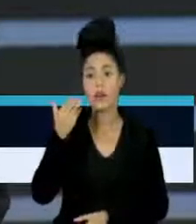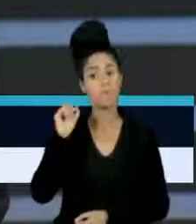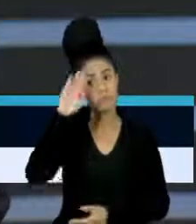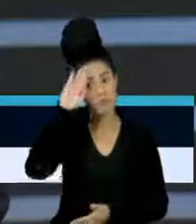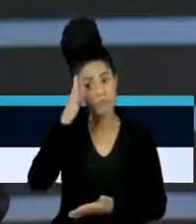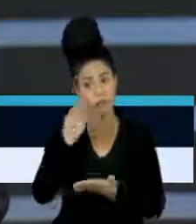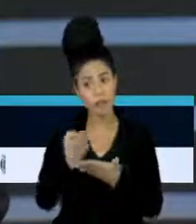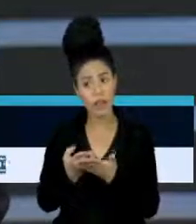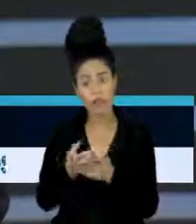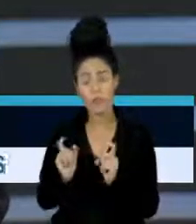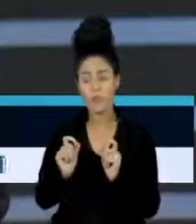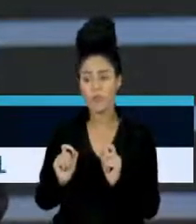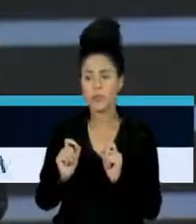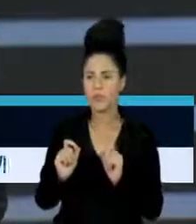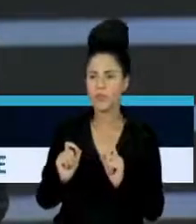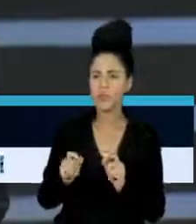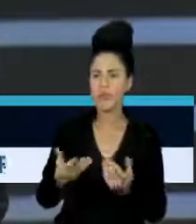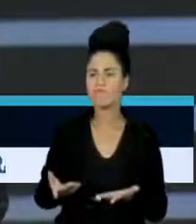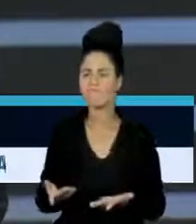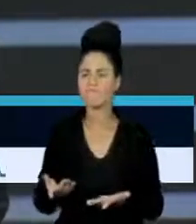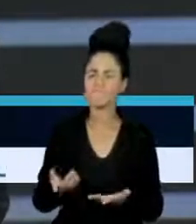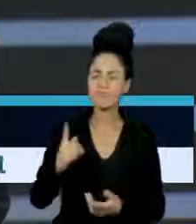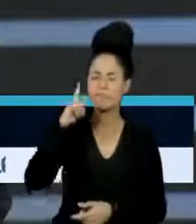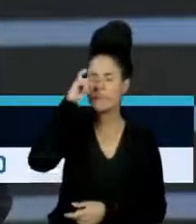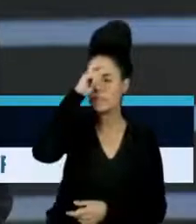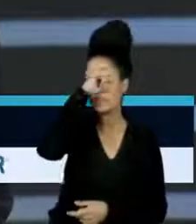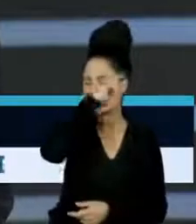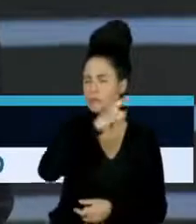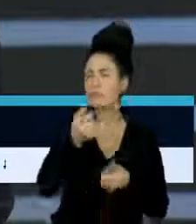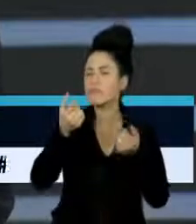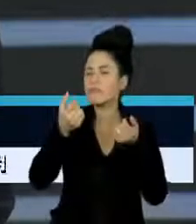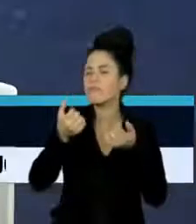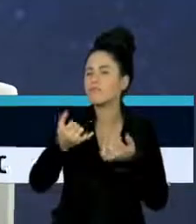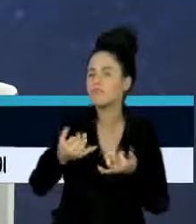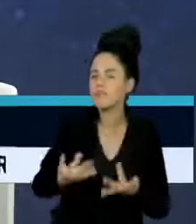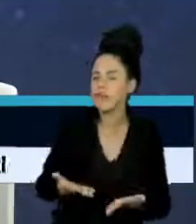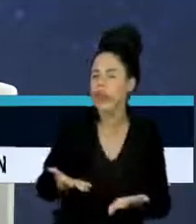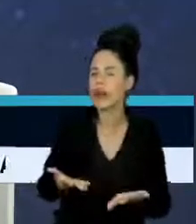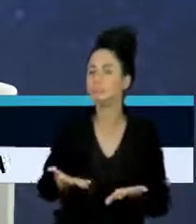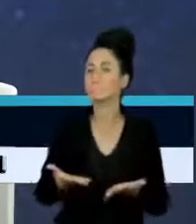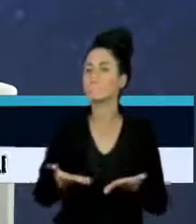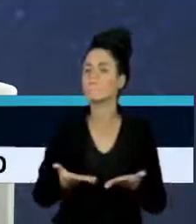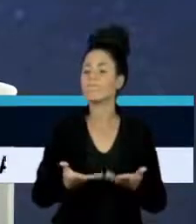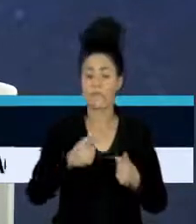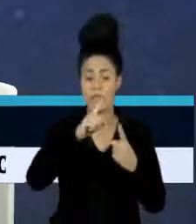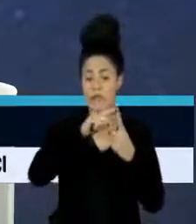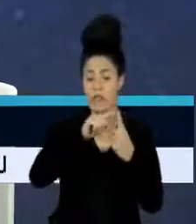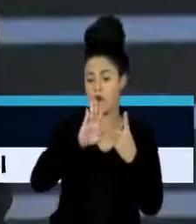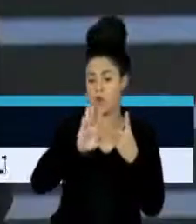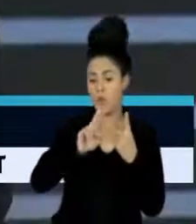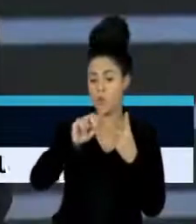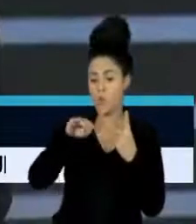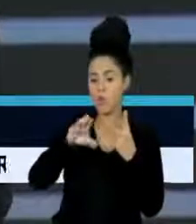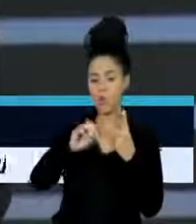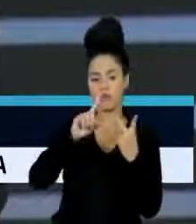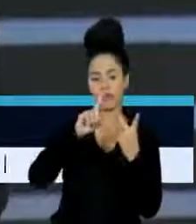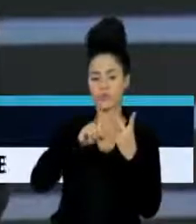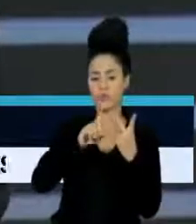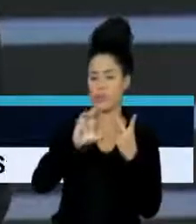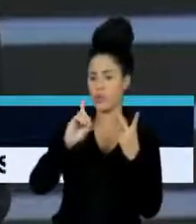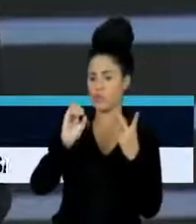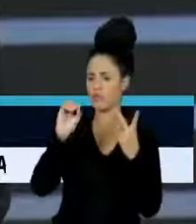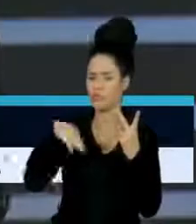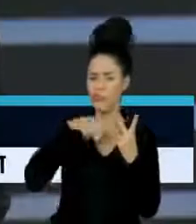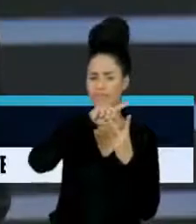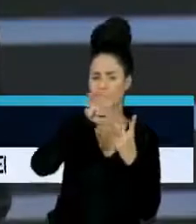seguinte, acho que é muito difícil que, infelizmente, o indigenista e o jornalista sejam encontrados com vida. Lamento